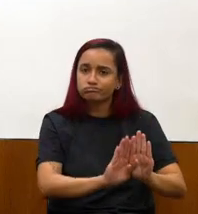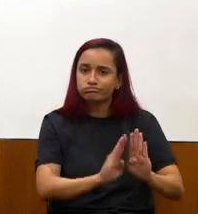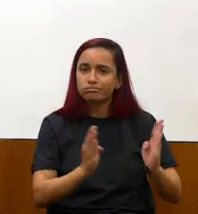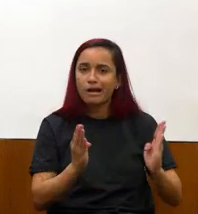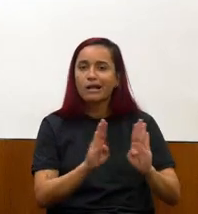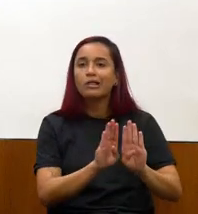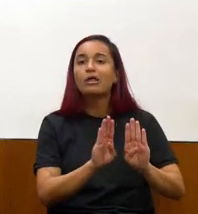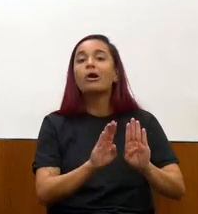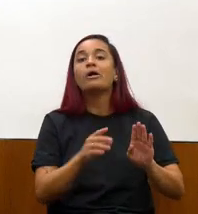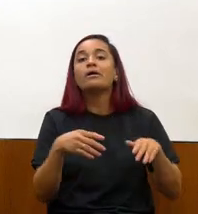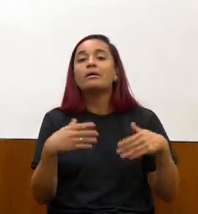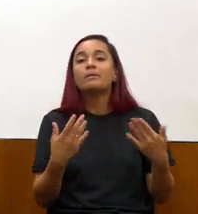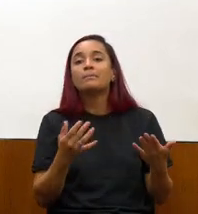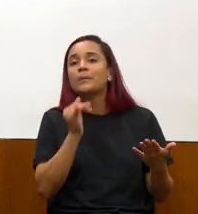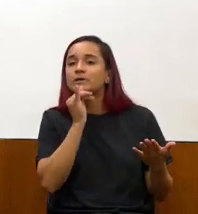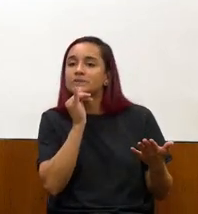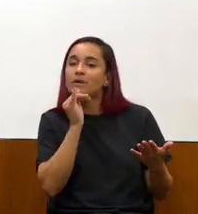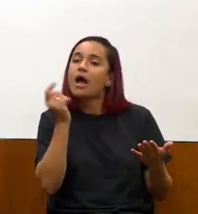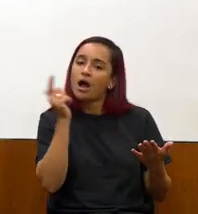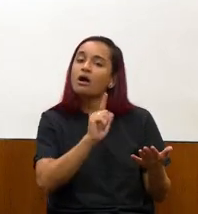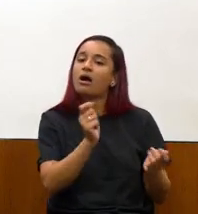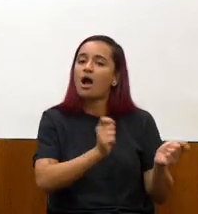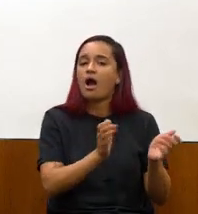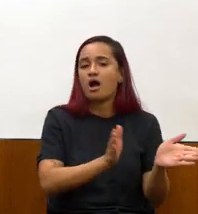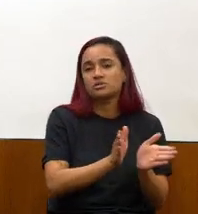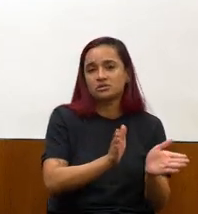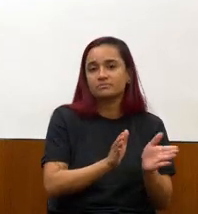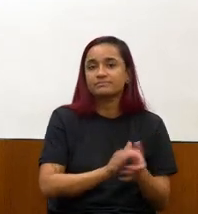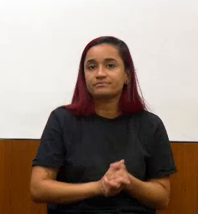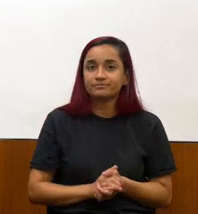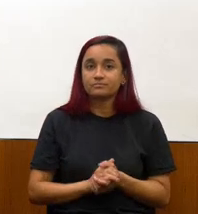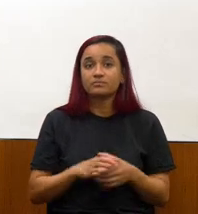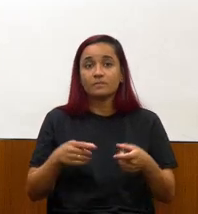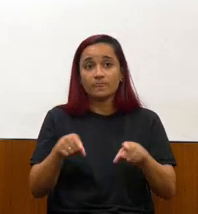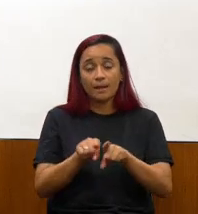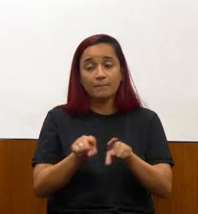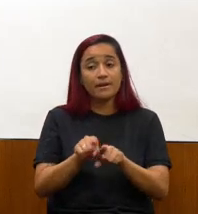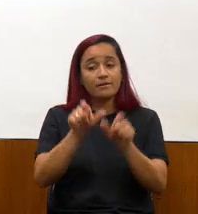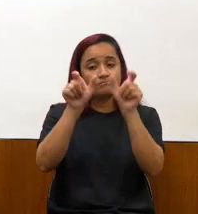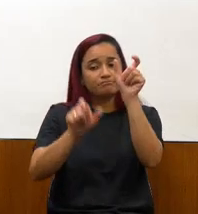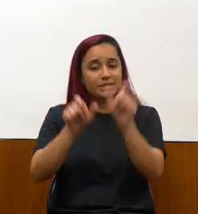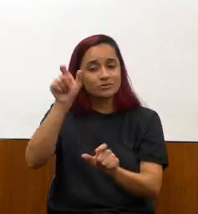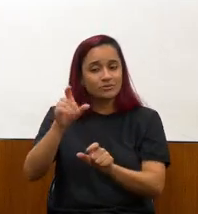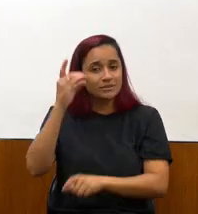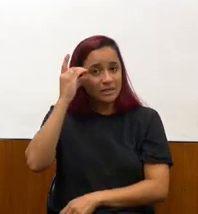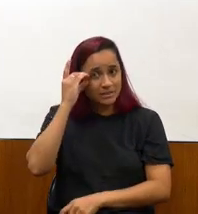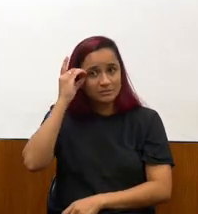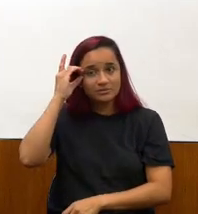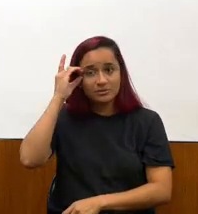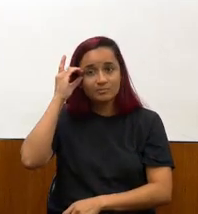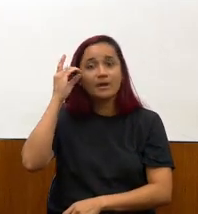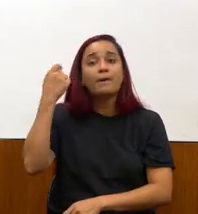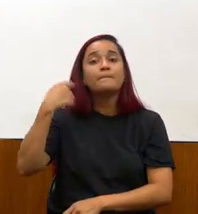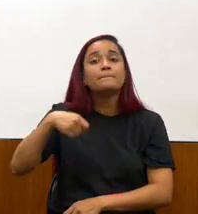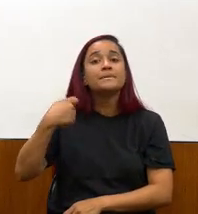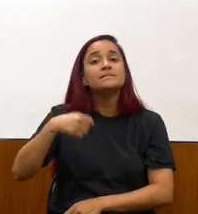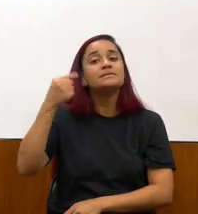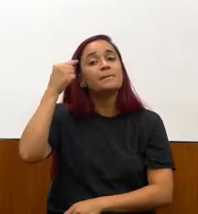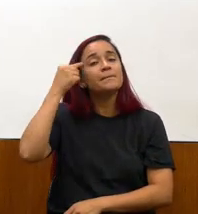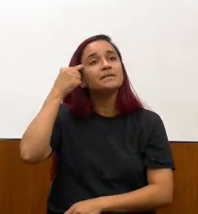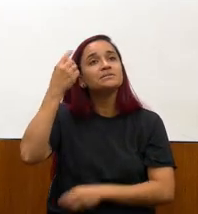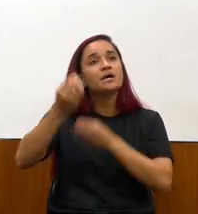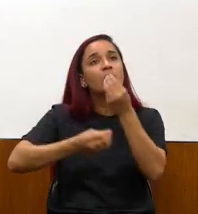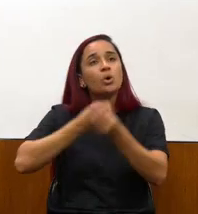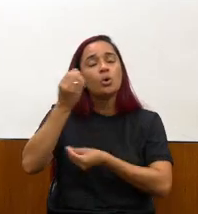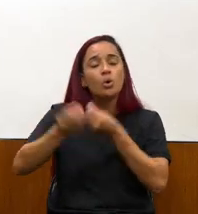da população com síndrome de Down, a gente tem que falar justamente do envelhecimento precoce. A gente tem que falar da alta incidência, tanto de Alzheimer,